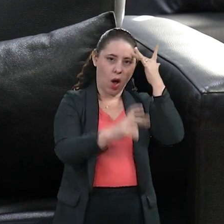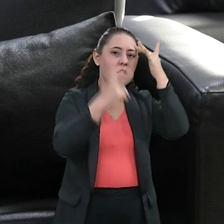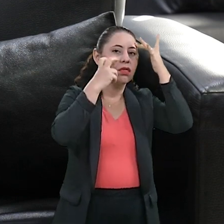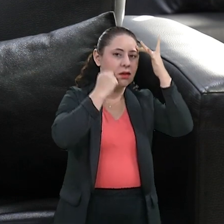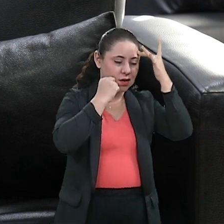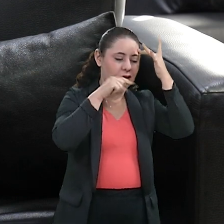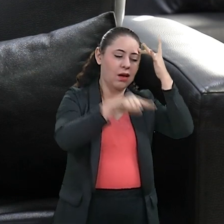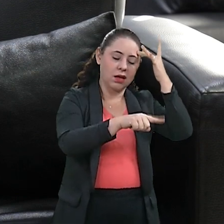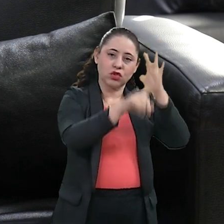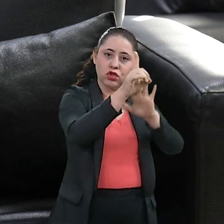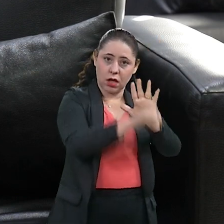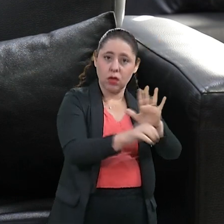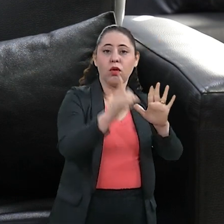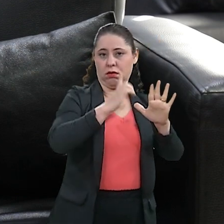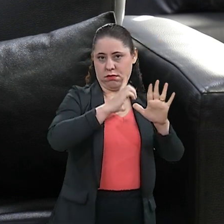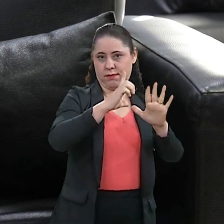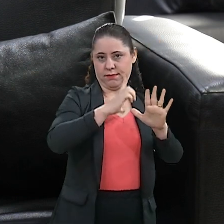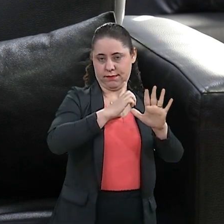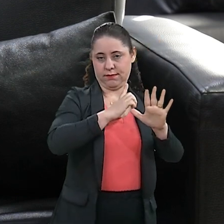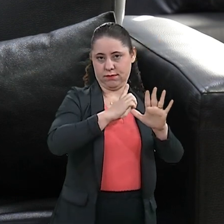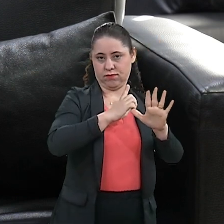foi adotado.